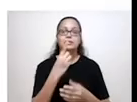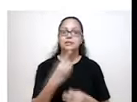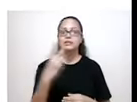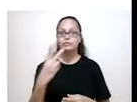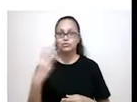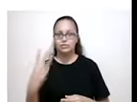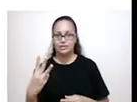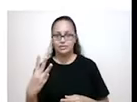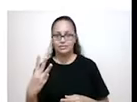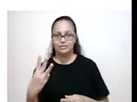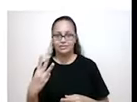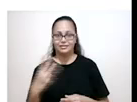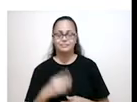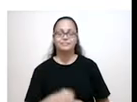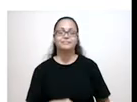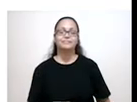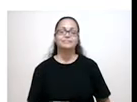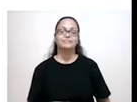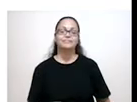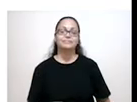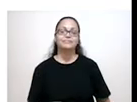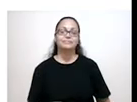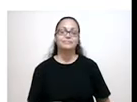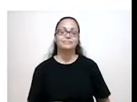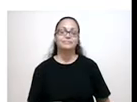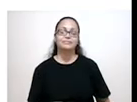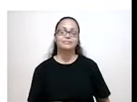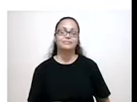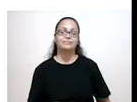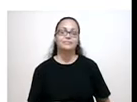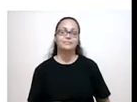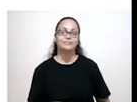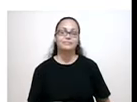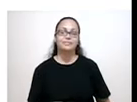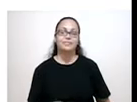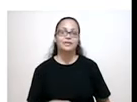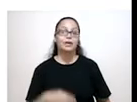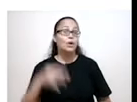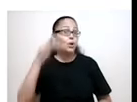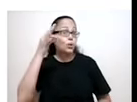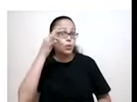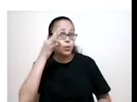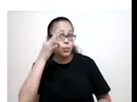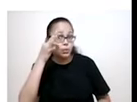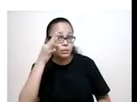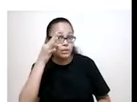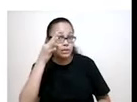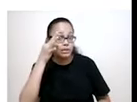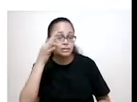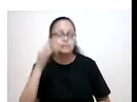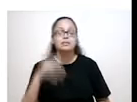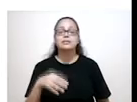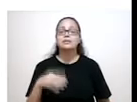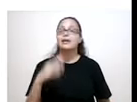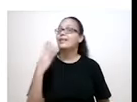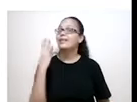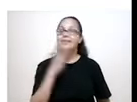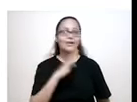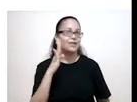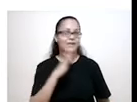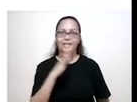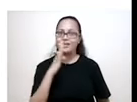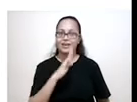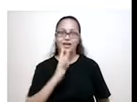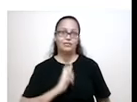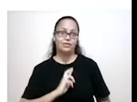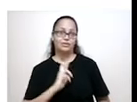123. Prontos? Bom, os humanistas não negavam a religião.